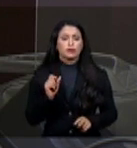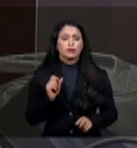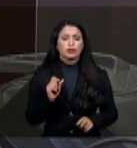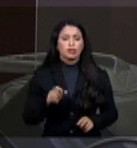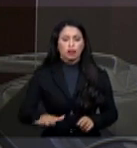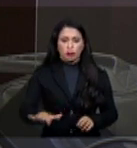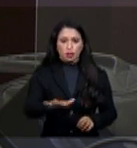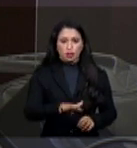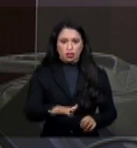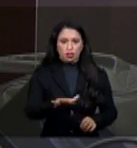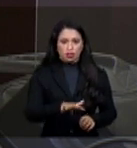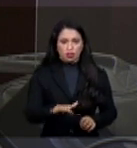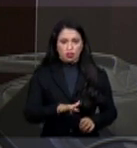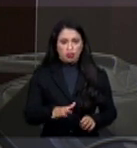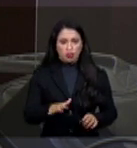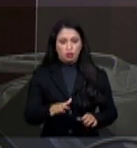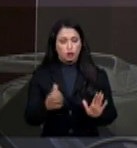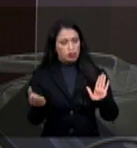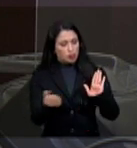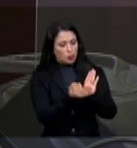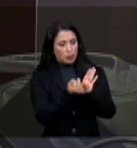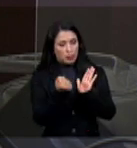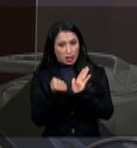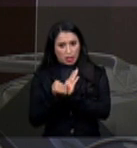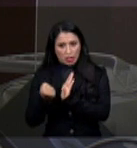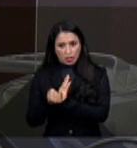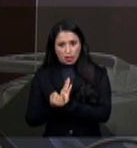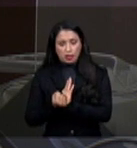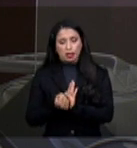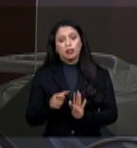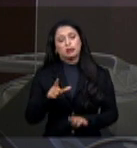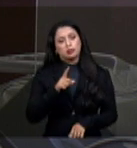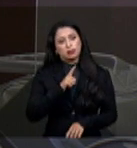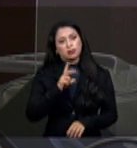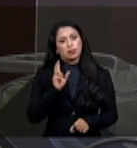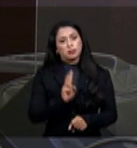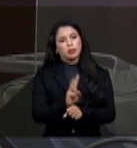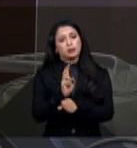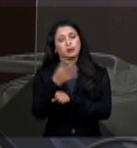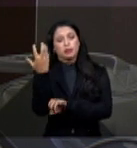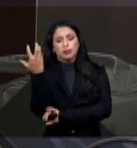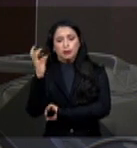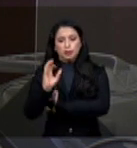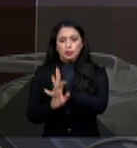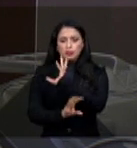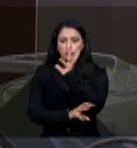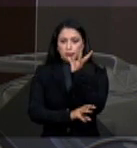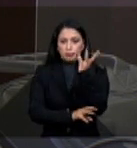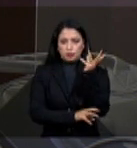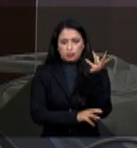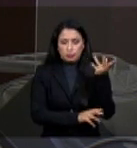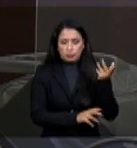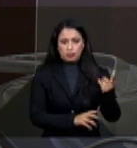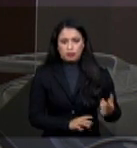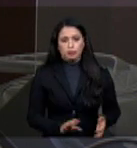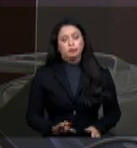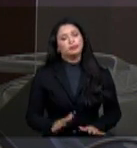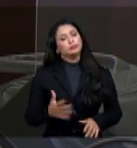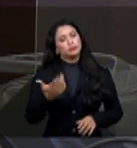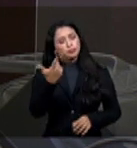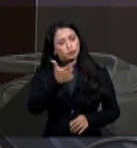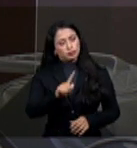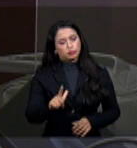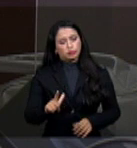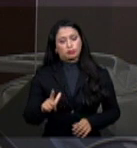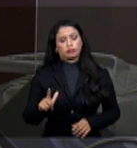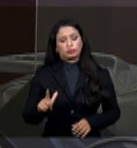estão demarcados, principalmente, são áreas que temos a preservação ambiental. Outro importante passo, para além